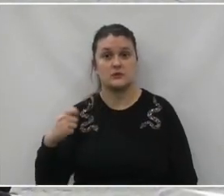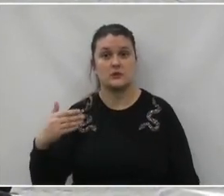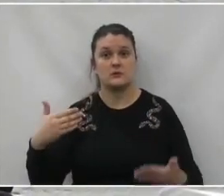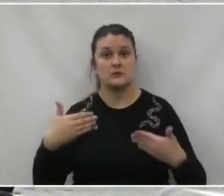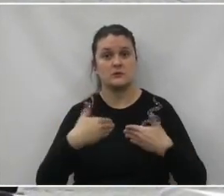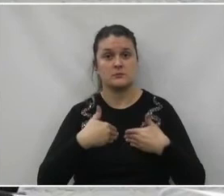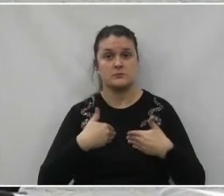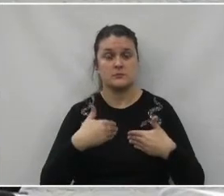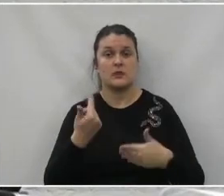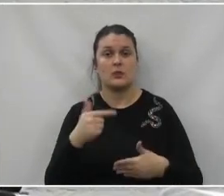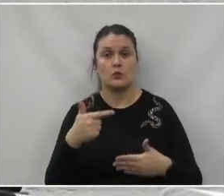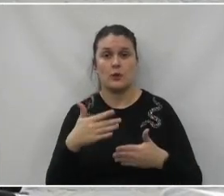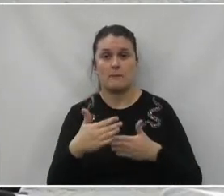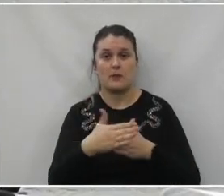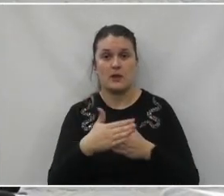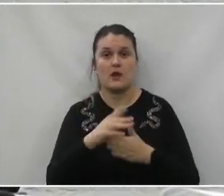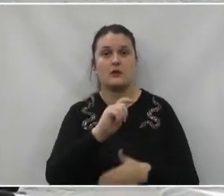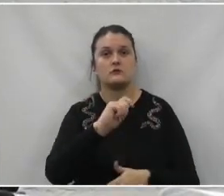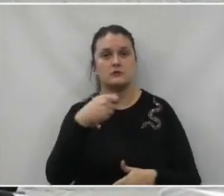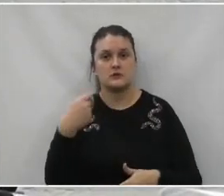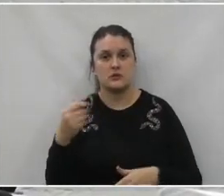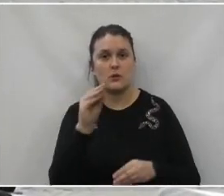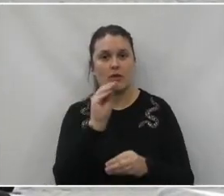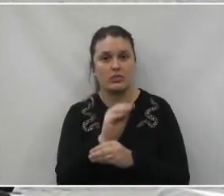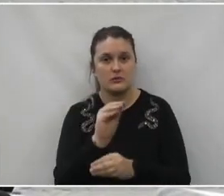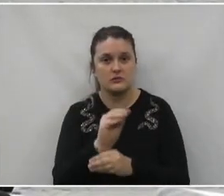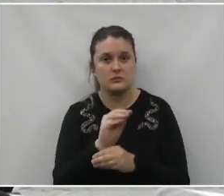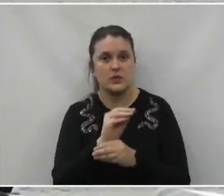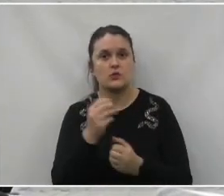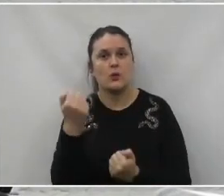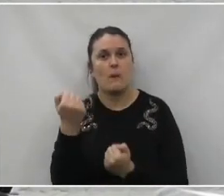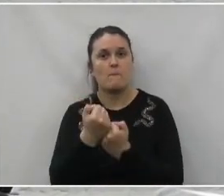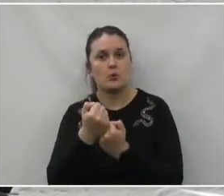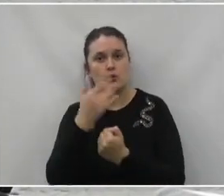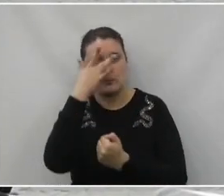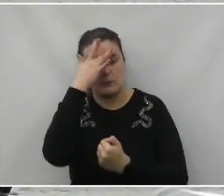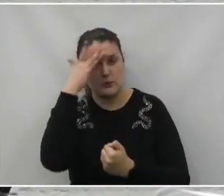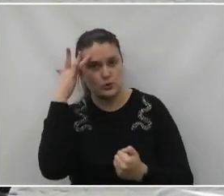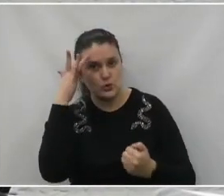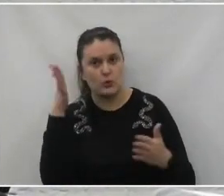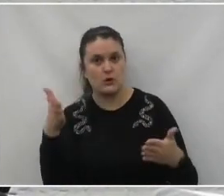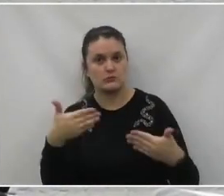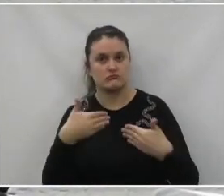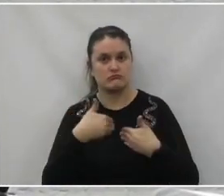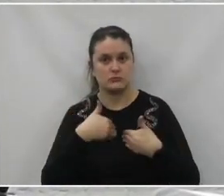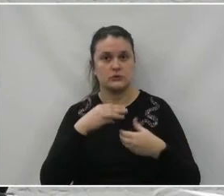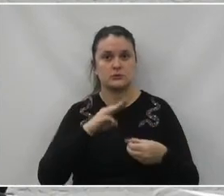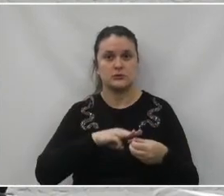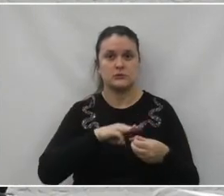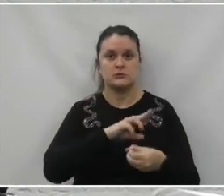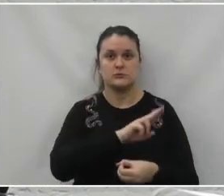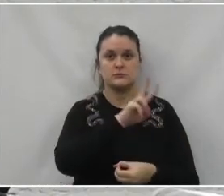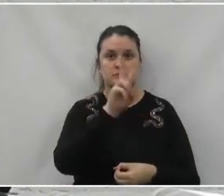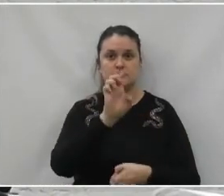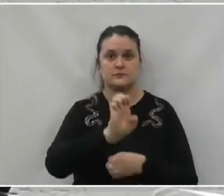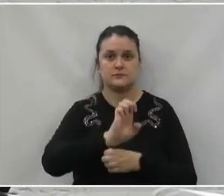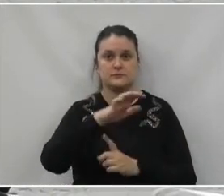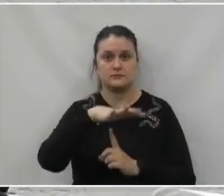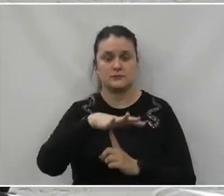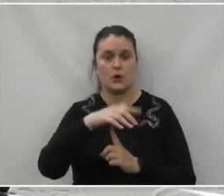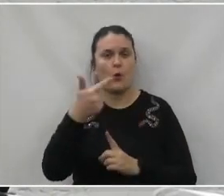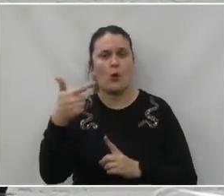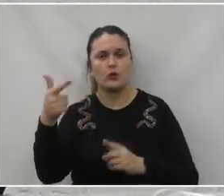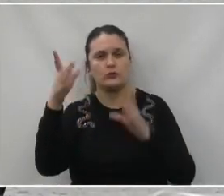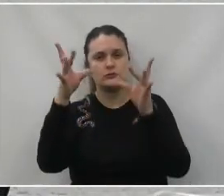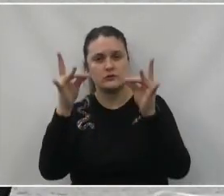Sem Barreiras, Associação de Atendimento e Apoio à Pessoa com Transtorno do Espectro Autista de União da Vitória, Paraná, e da